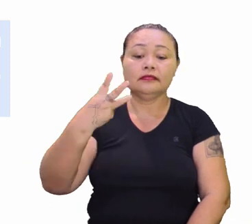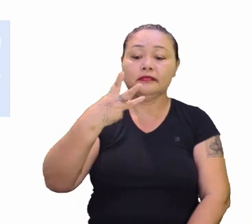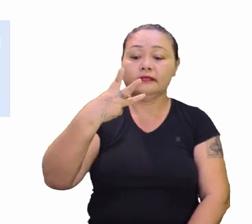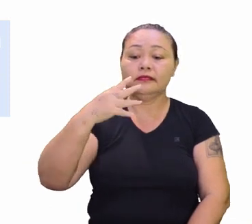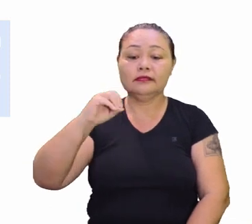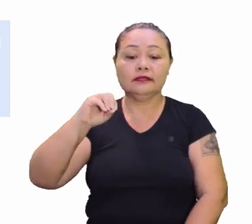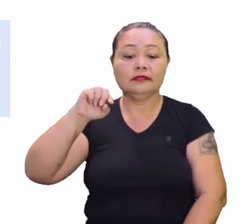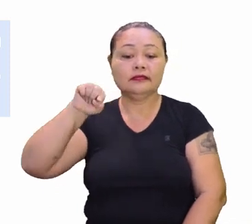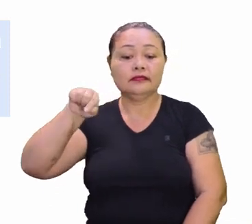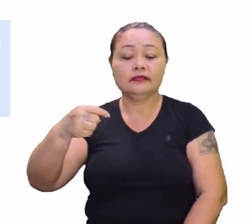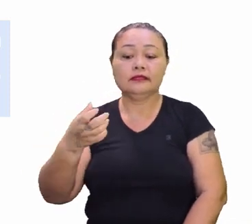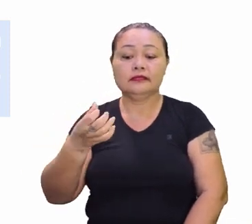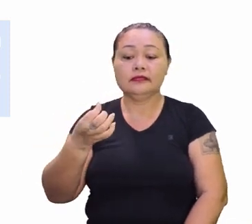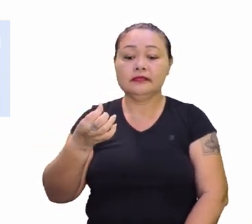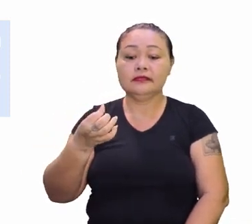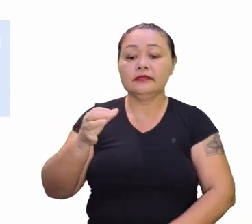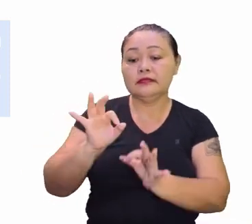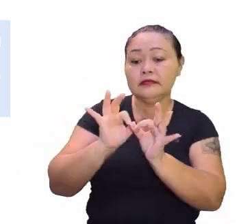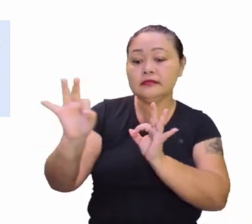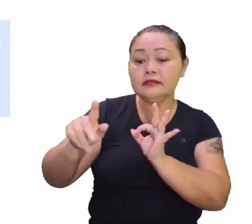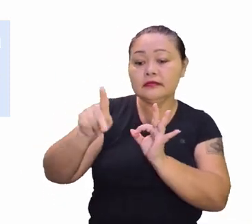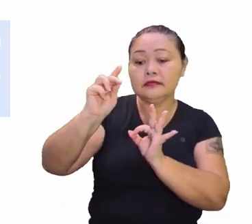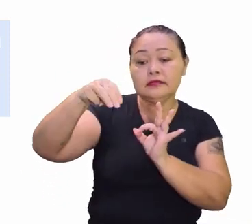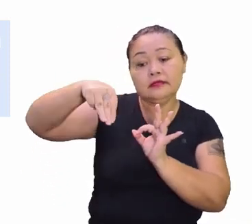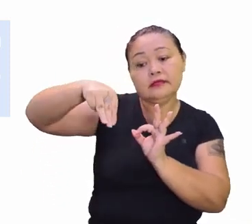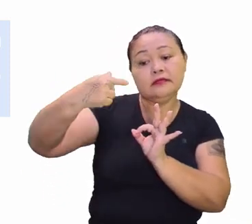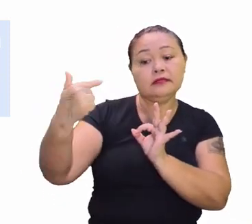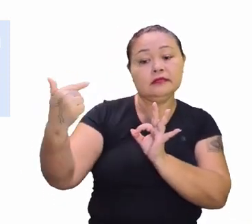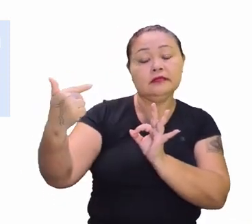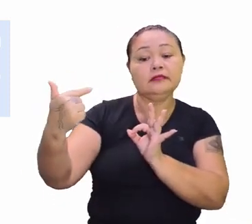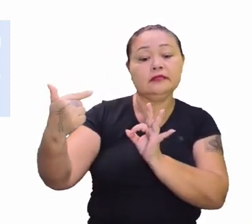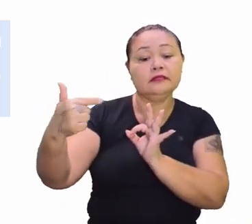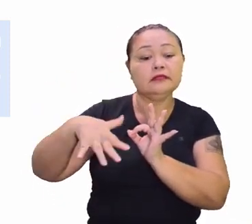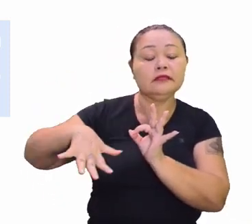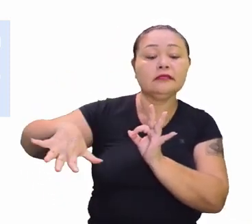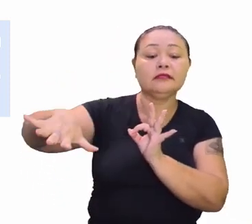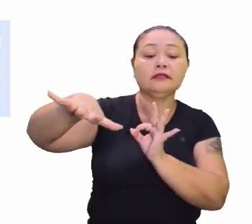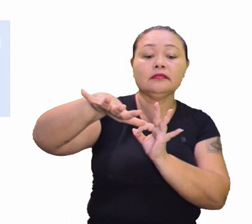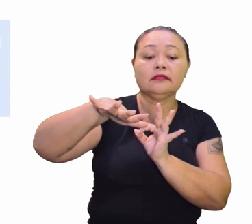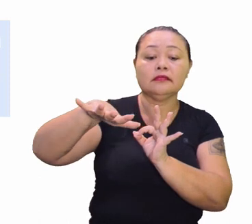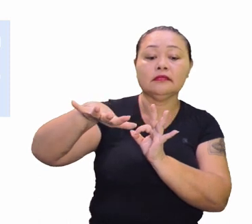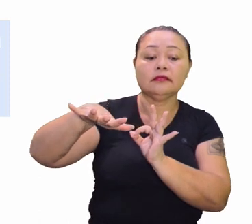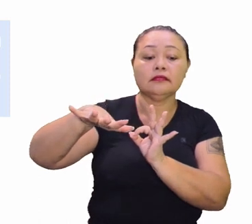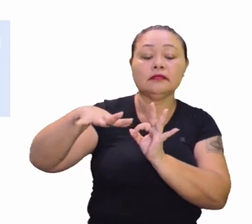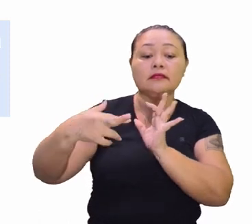aproximadamente 330 quilômetros quadrados. Ela